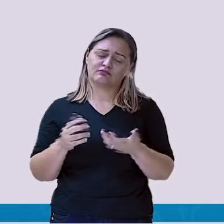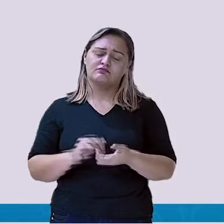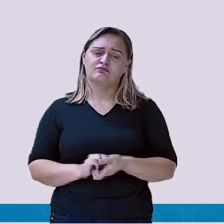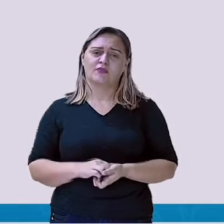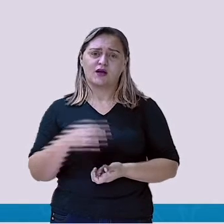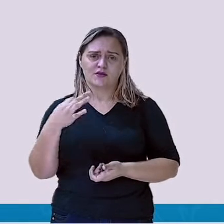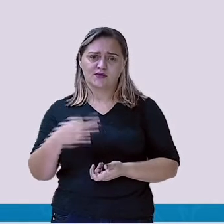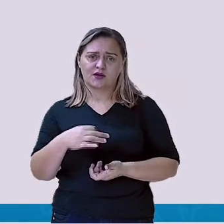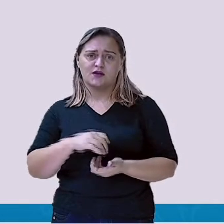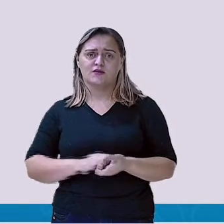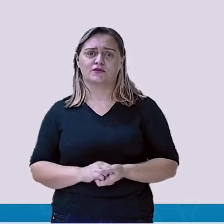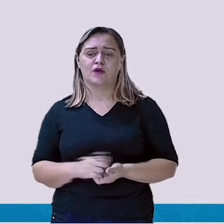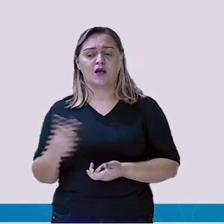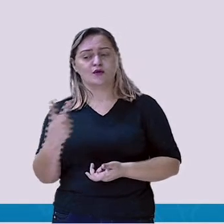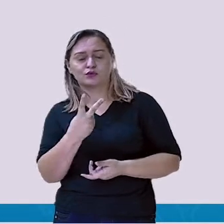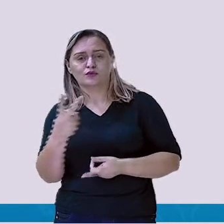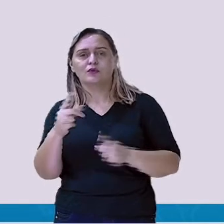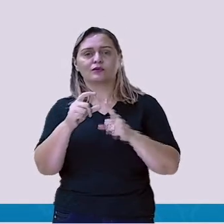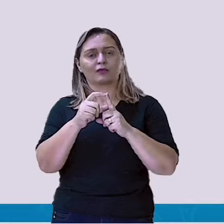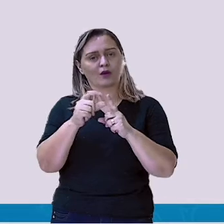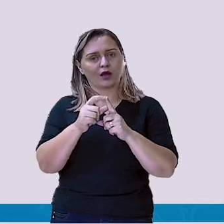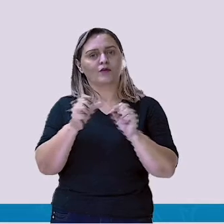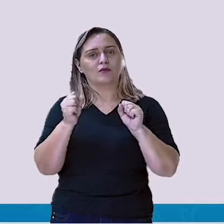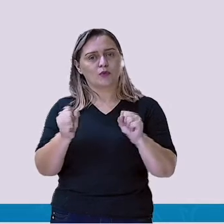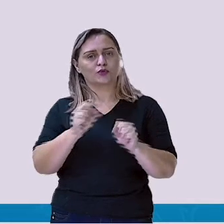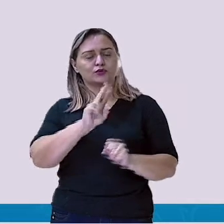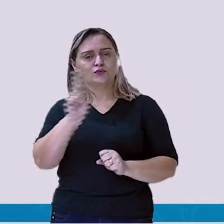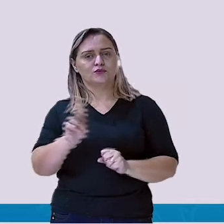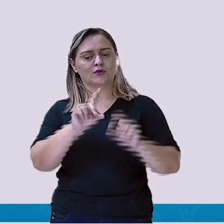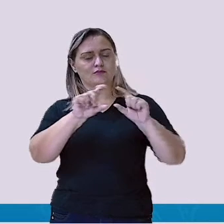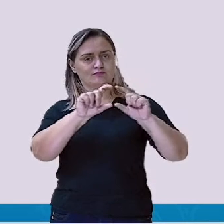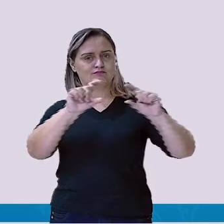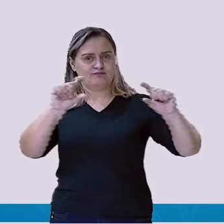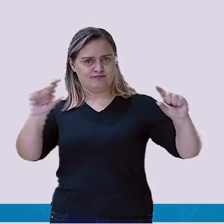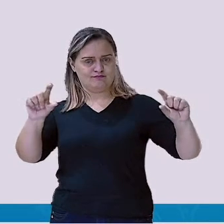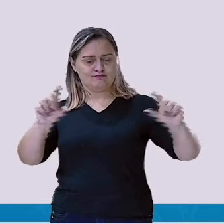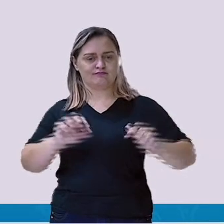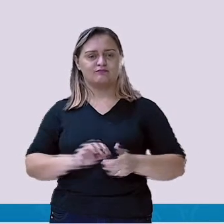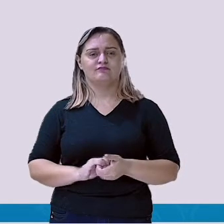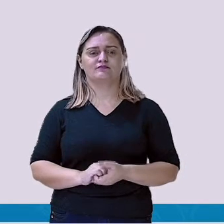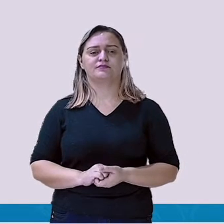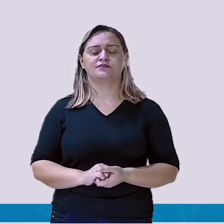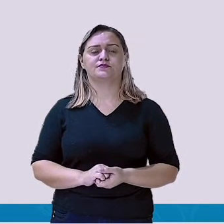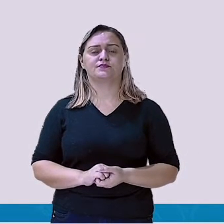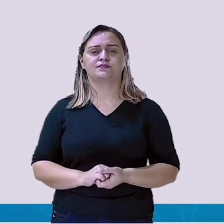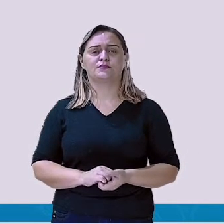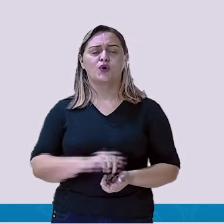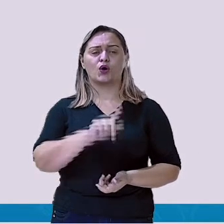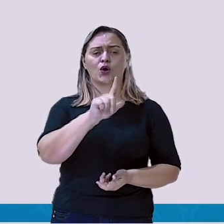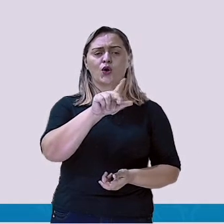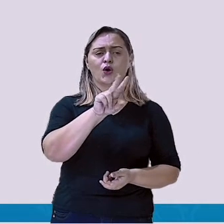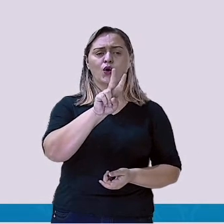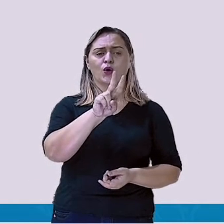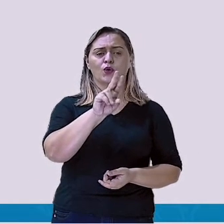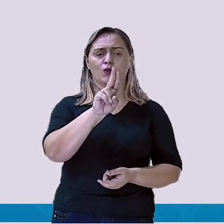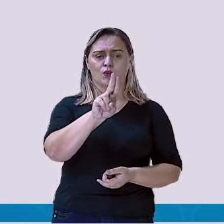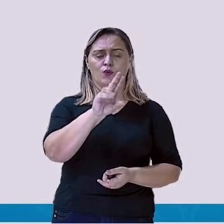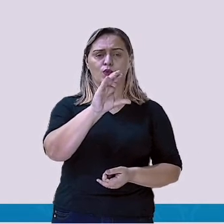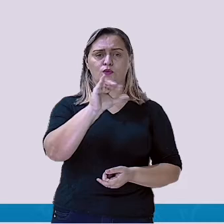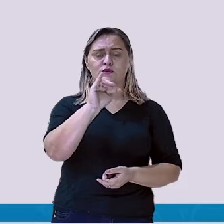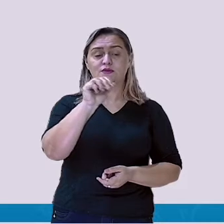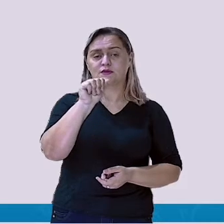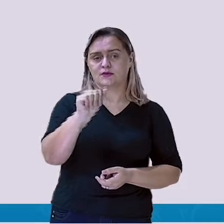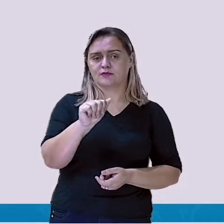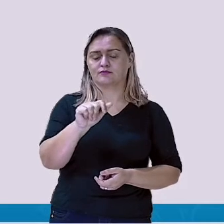aquele pranto, por que toda aquela tristeza. Ok? Vamos continuar? Lúcia e Ana